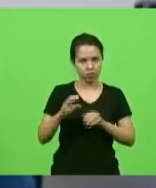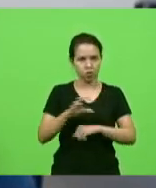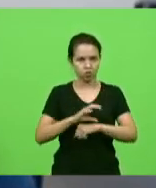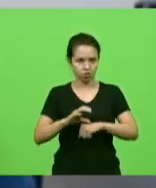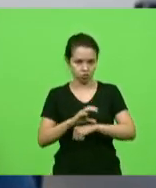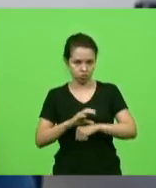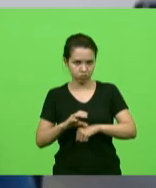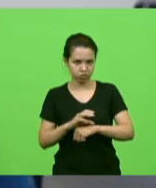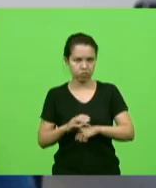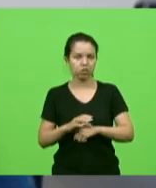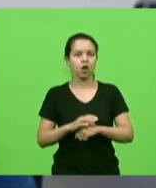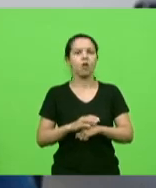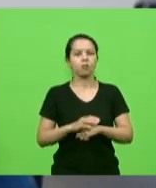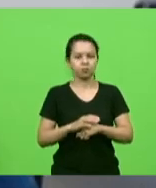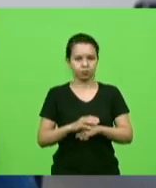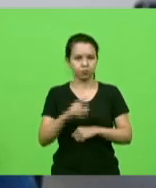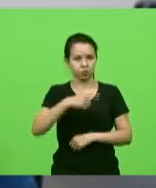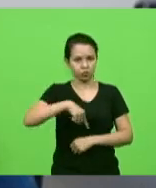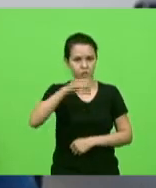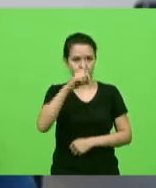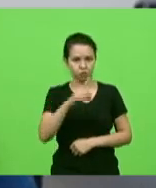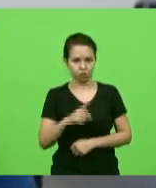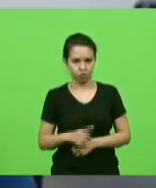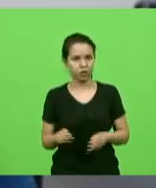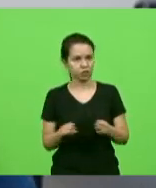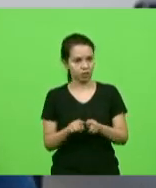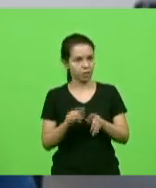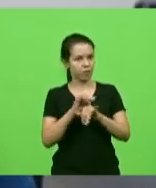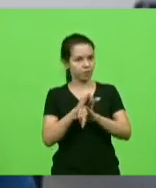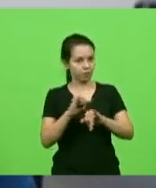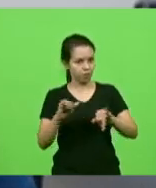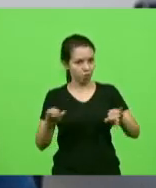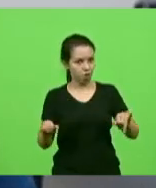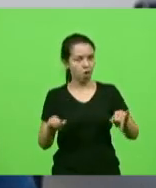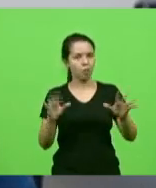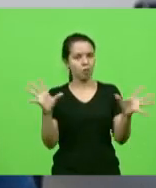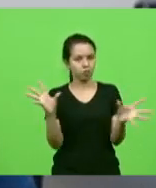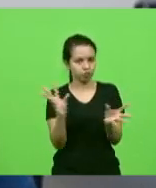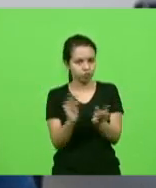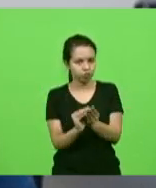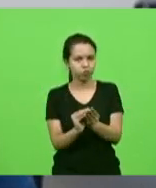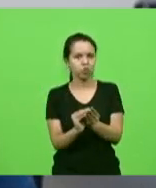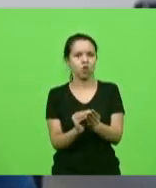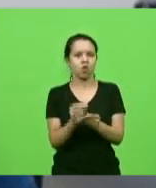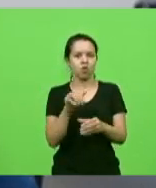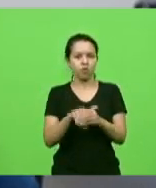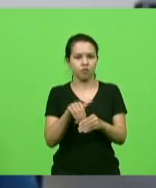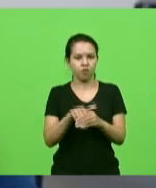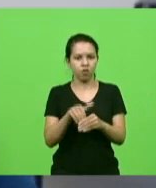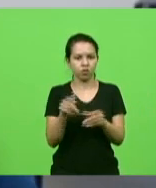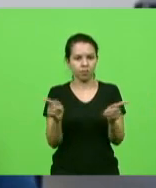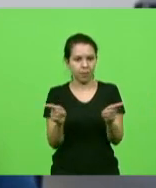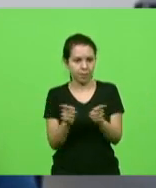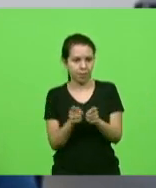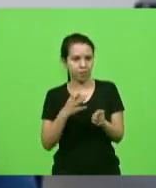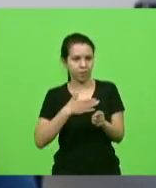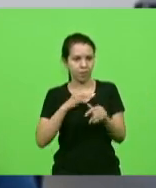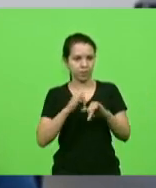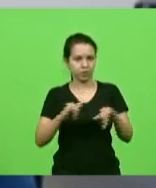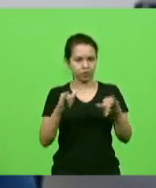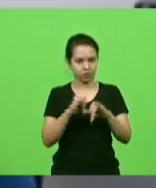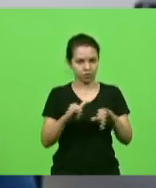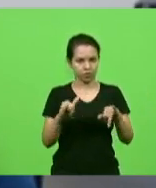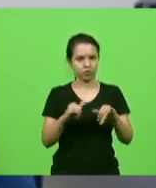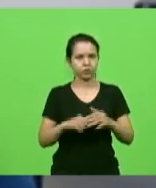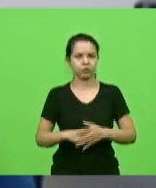princípios que regem o nosso direito e também Informo que vou sintetizar o voto para ser mais bem a minha manifestação EA íntegra será